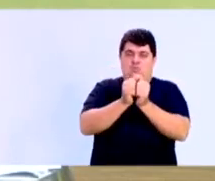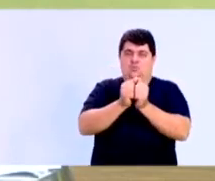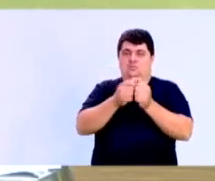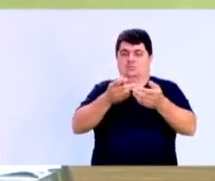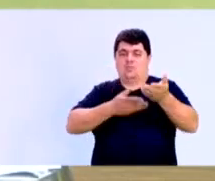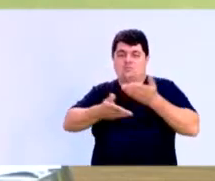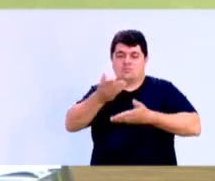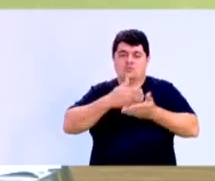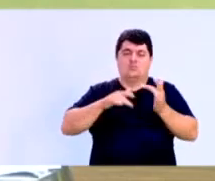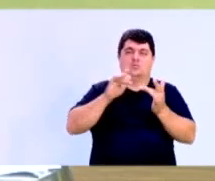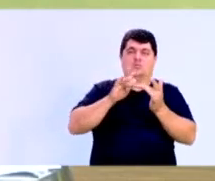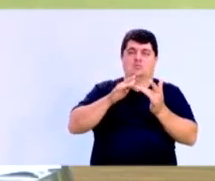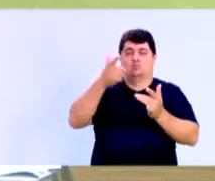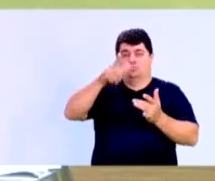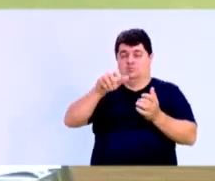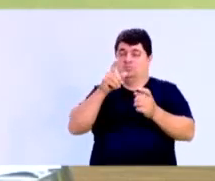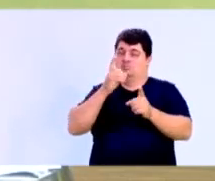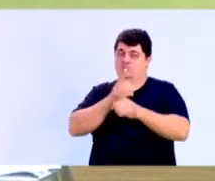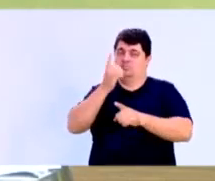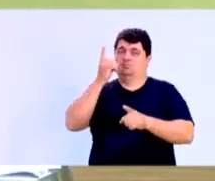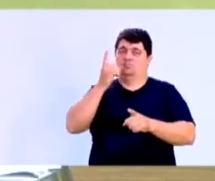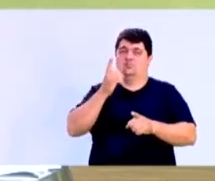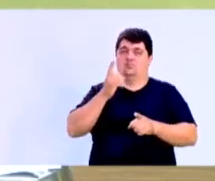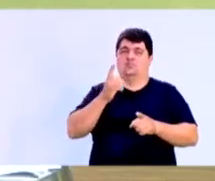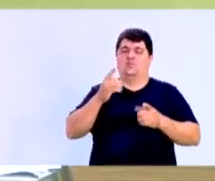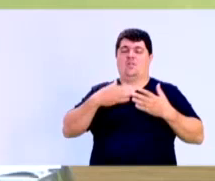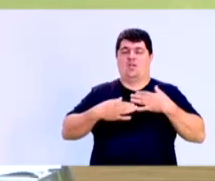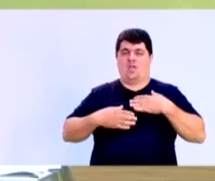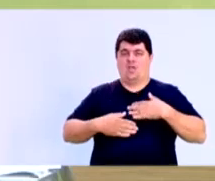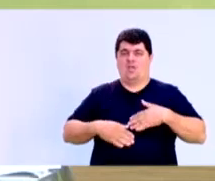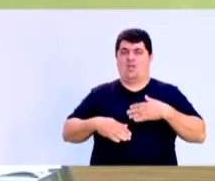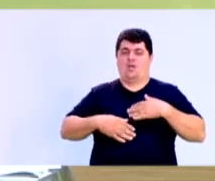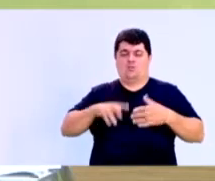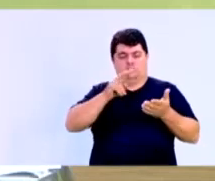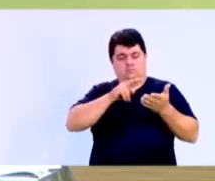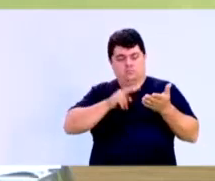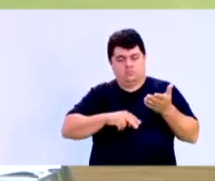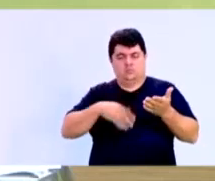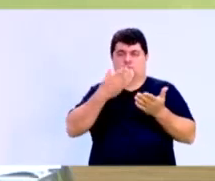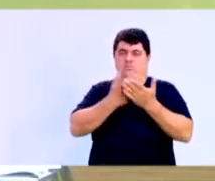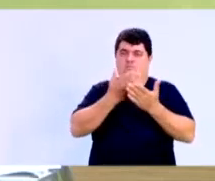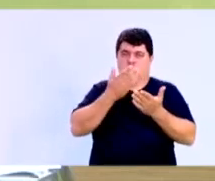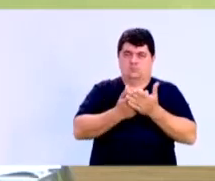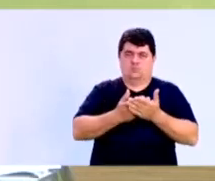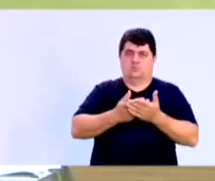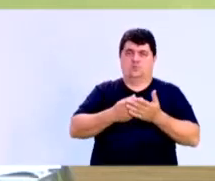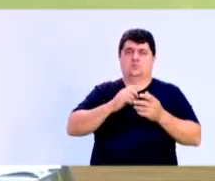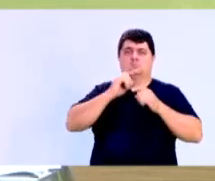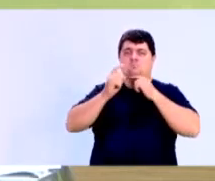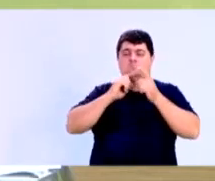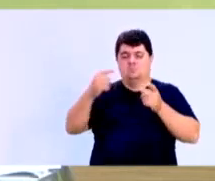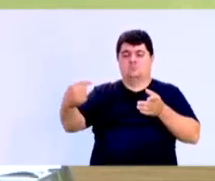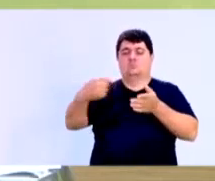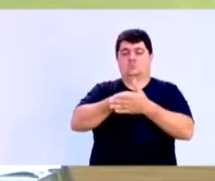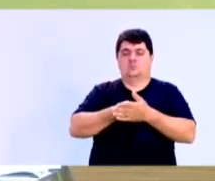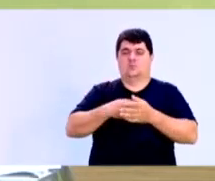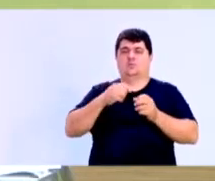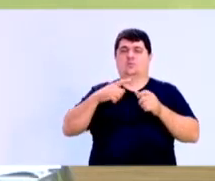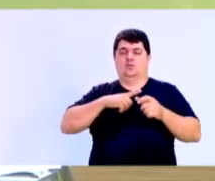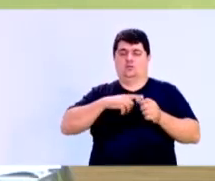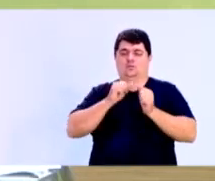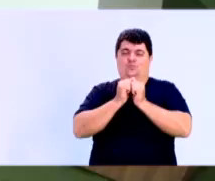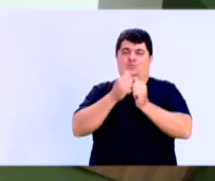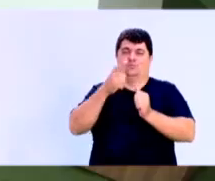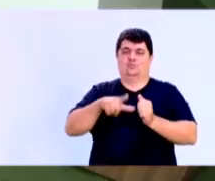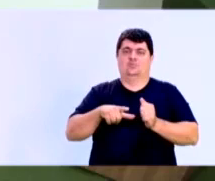chat. Contamos com você na próxima aula. Fiquem tranquilos, olhem o material, estudem e tragam as dúvidas para a próxima aula que a gente vai estar aqui com